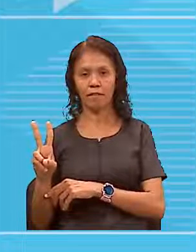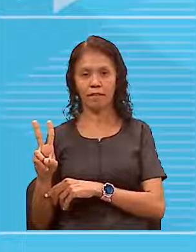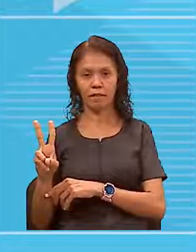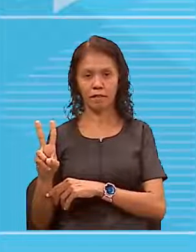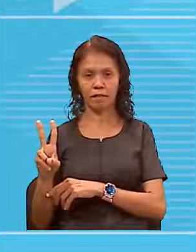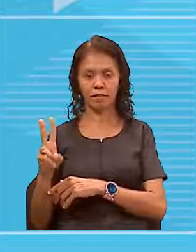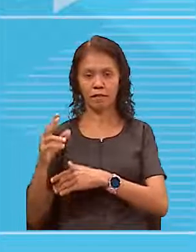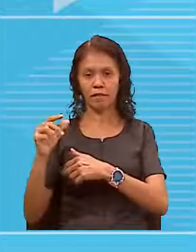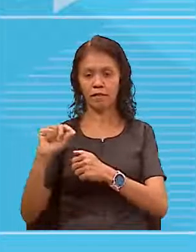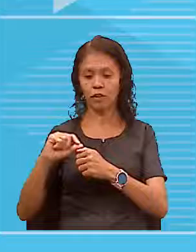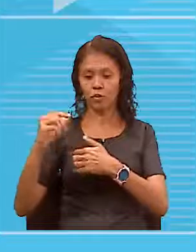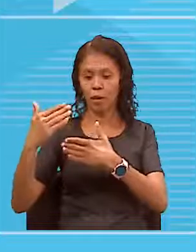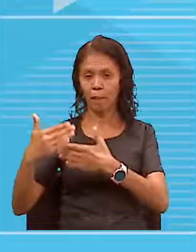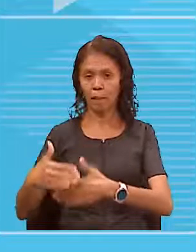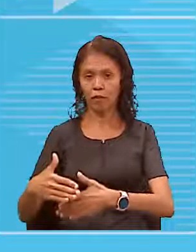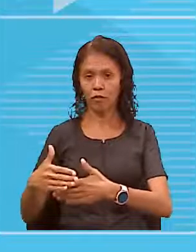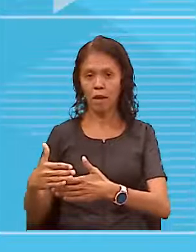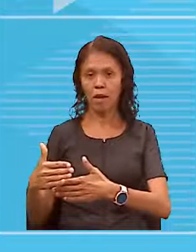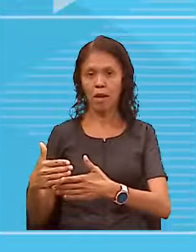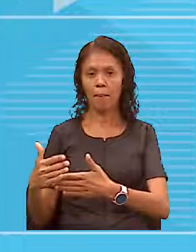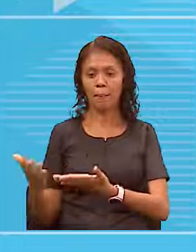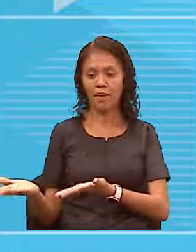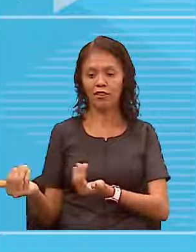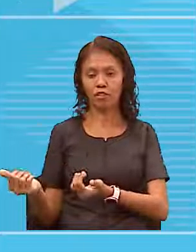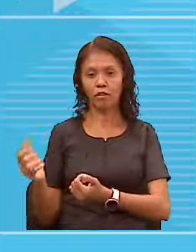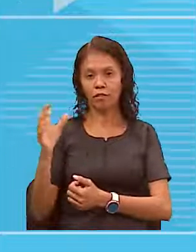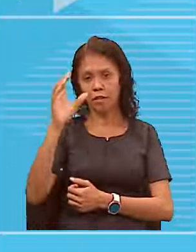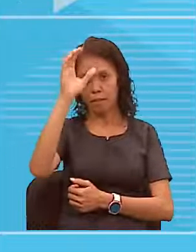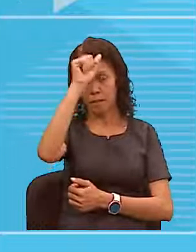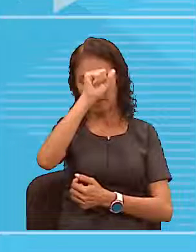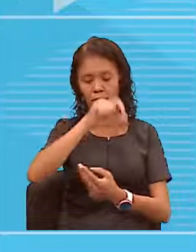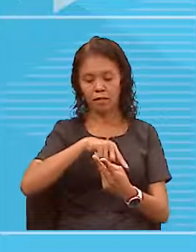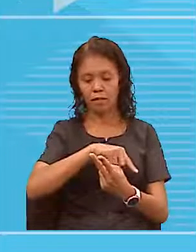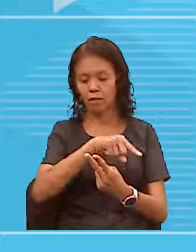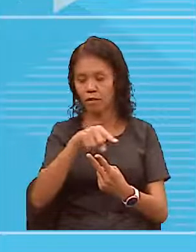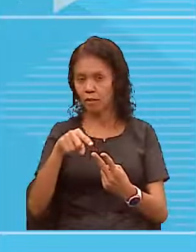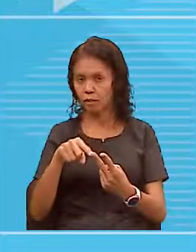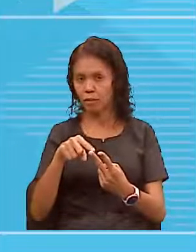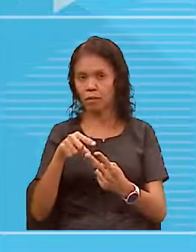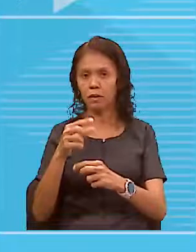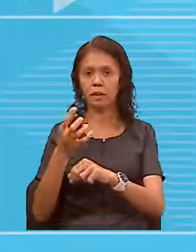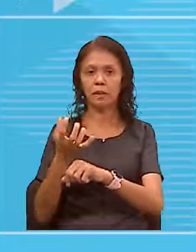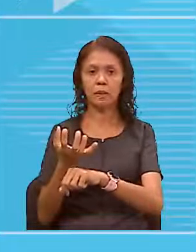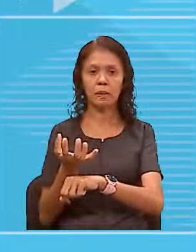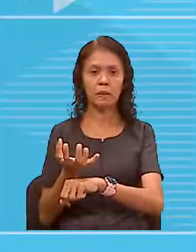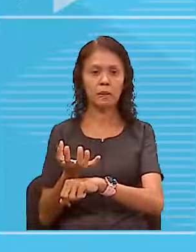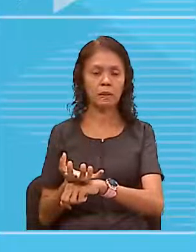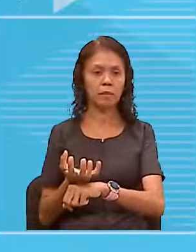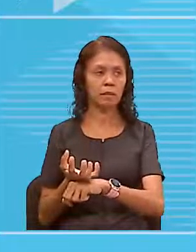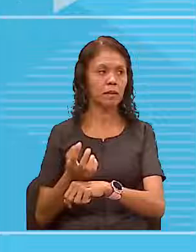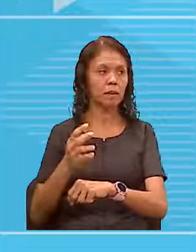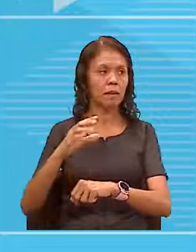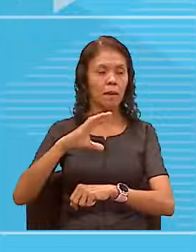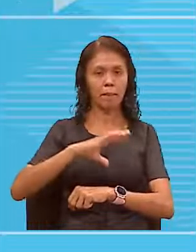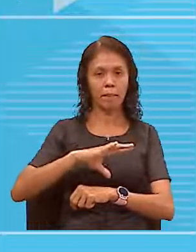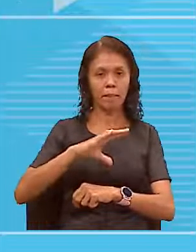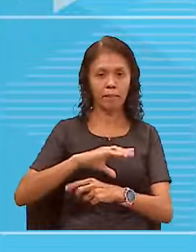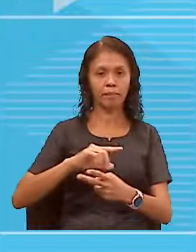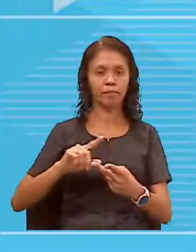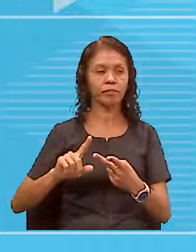aprendiz. Ela colocou prova de português e prova de matemática. Ela disse que a prova de matemática tinha um peso